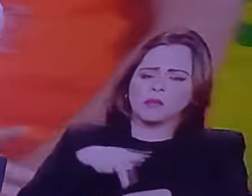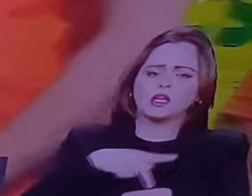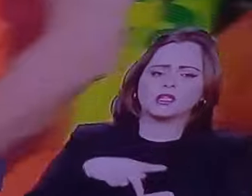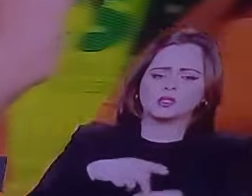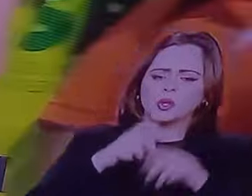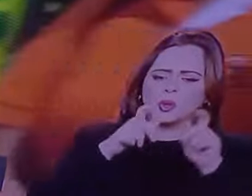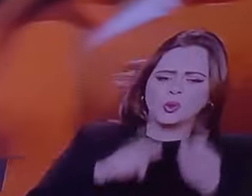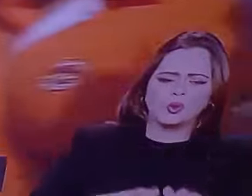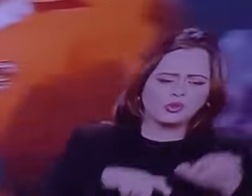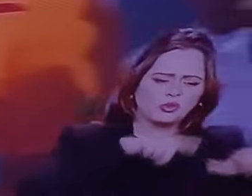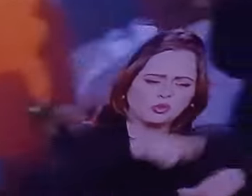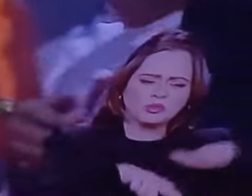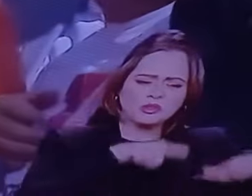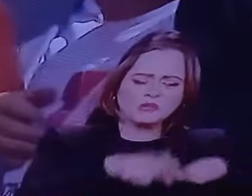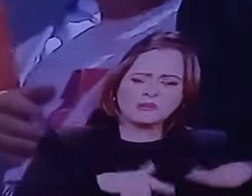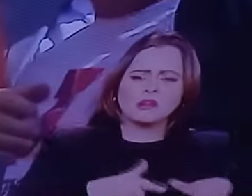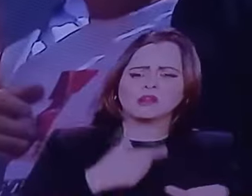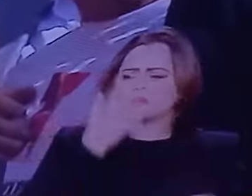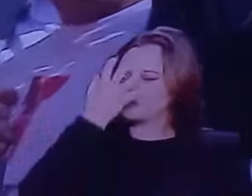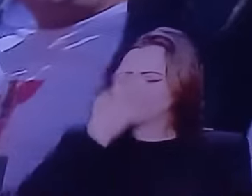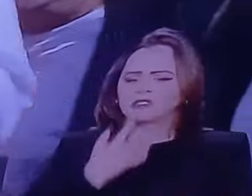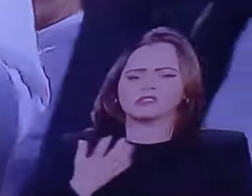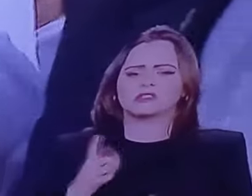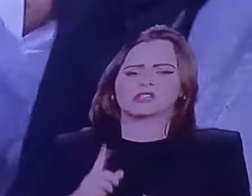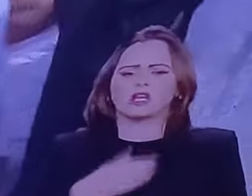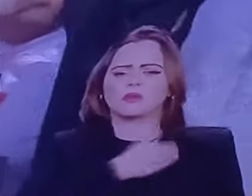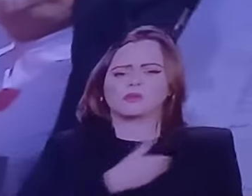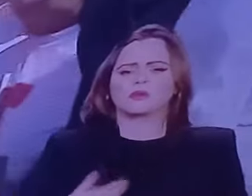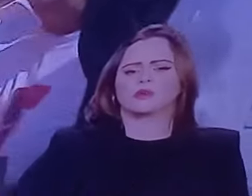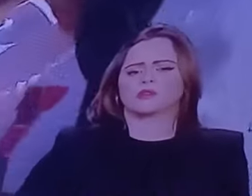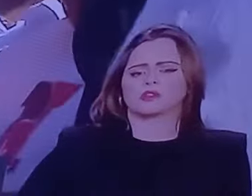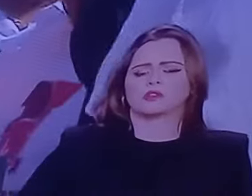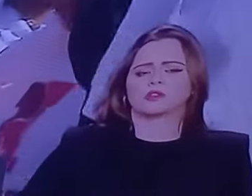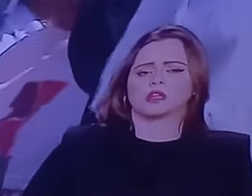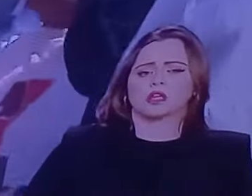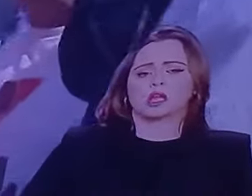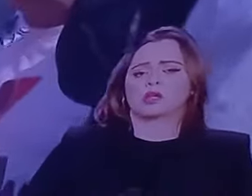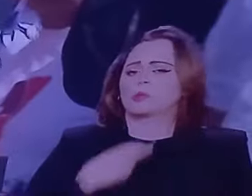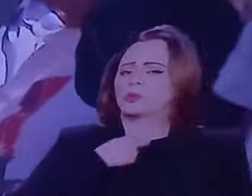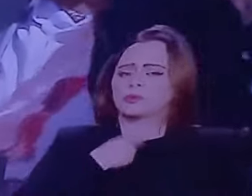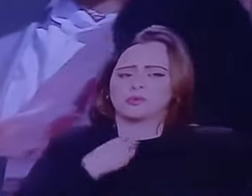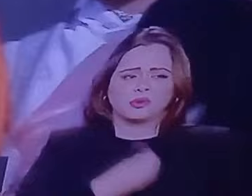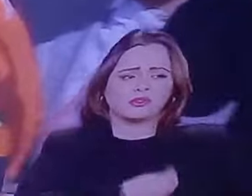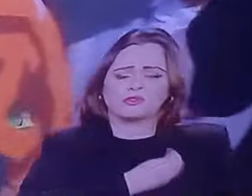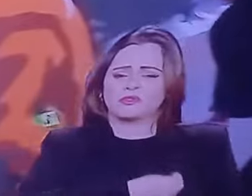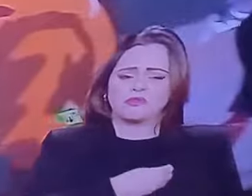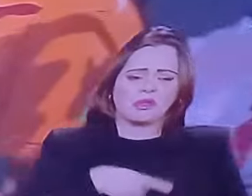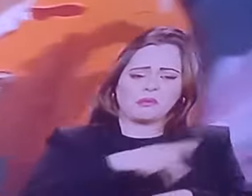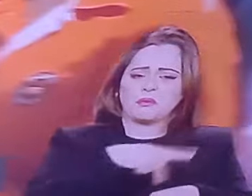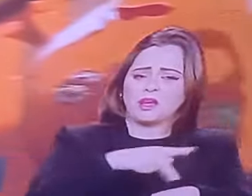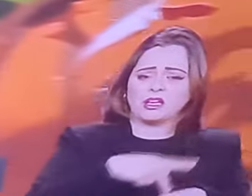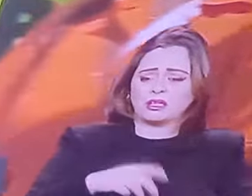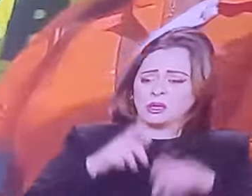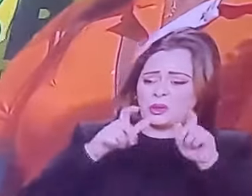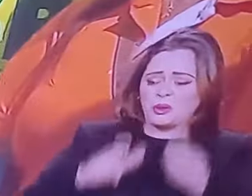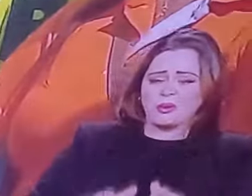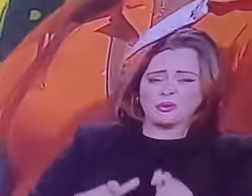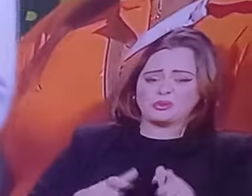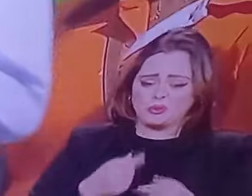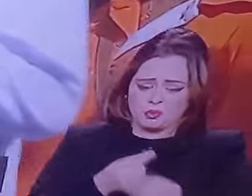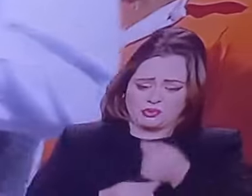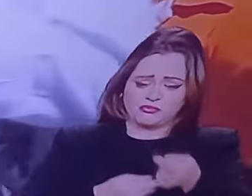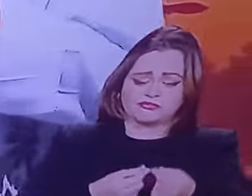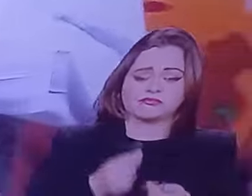onde o emprego não é levado a sério pelos governantes. A gente não pode viver mais num país onde a taxa de